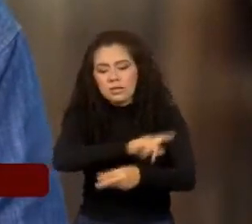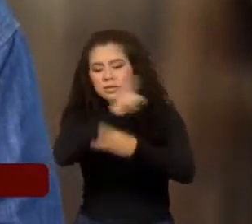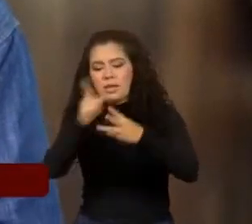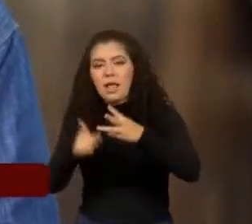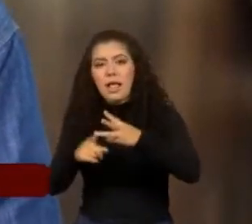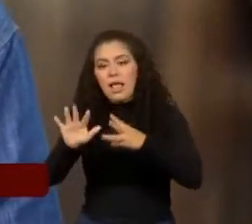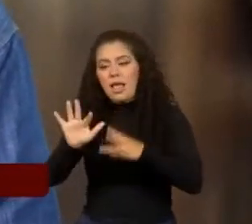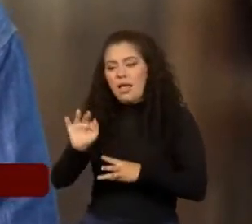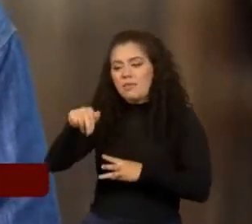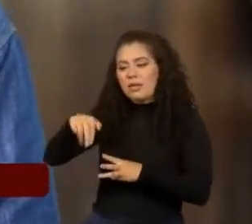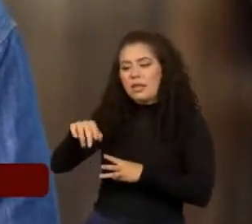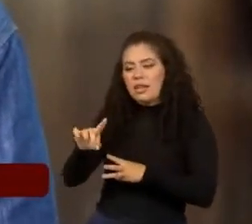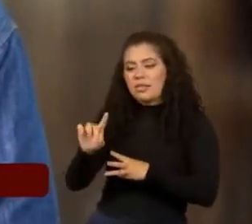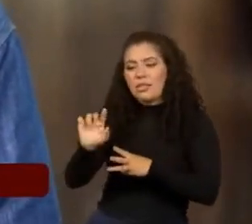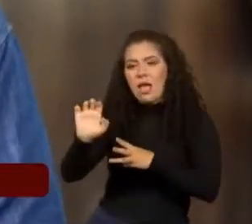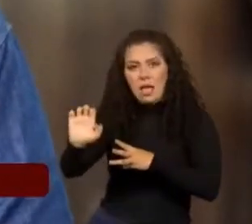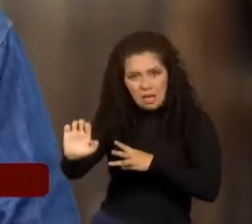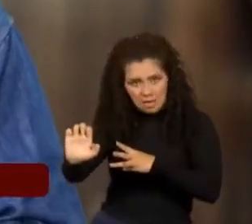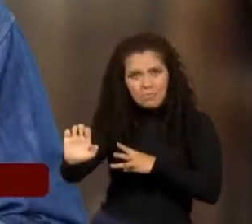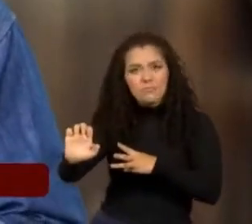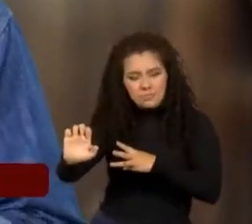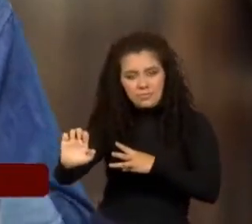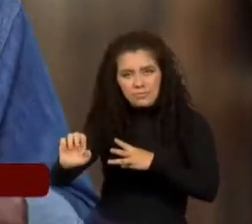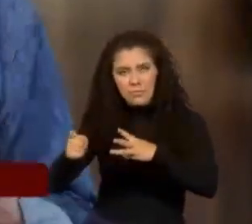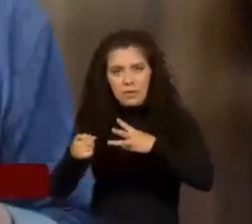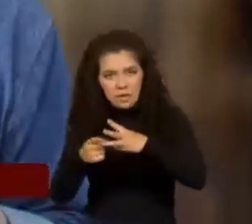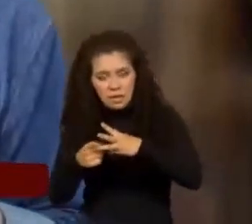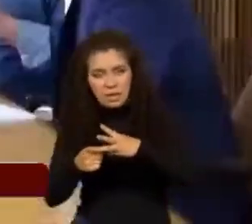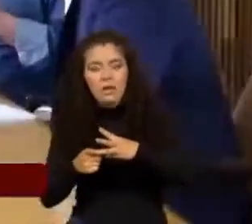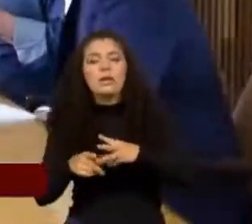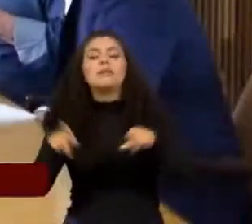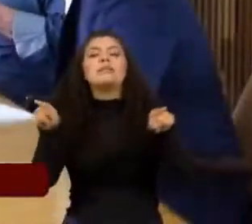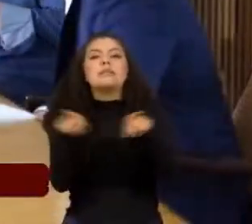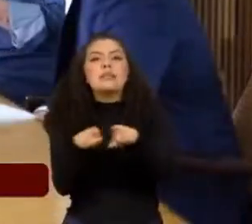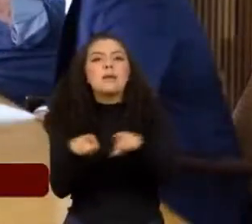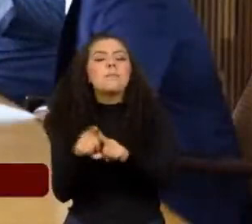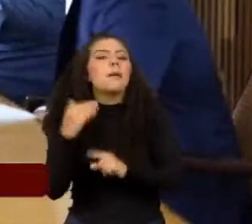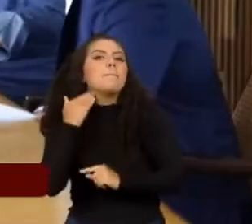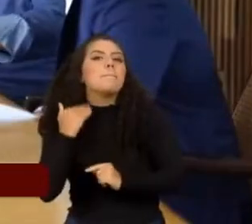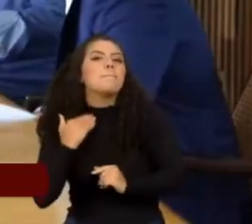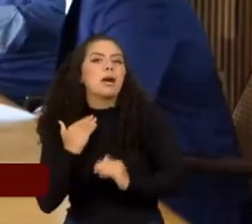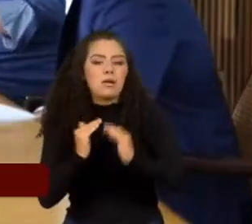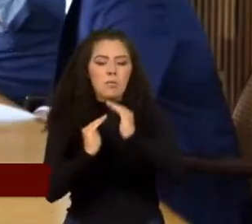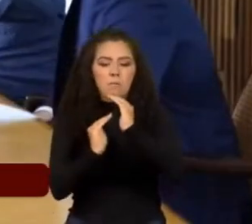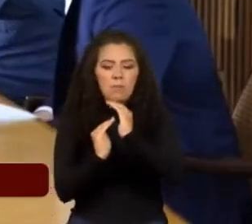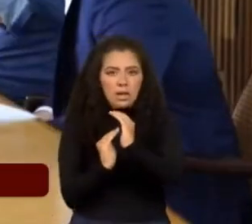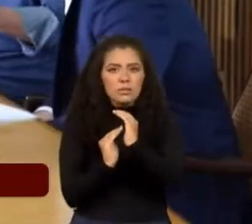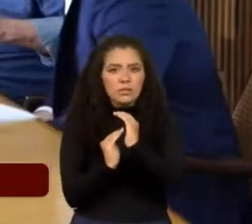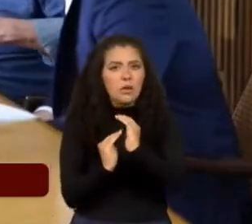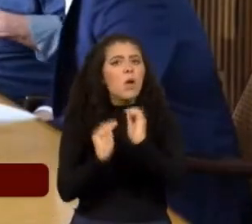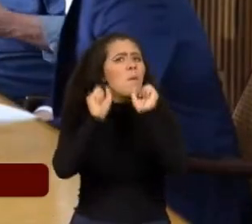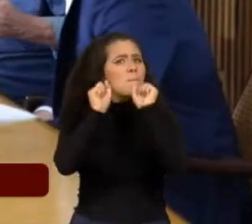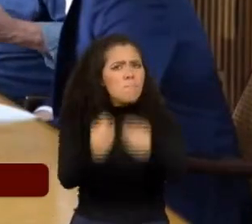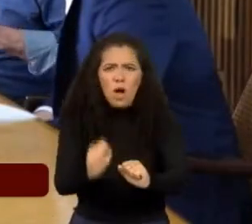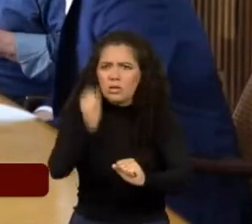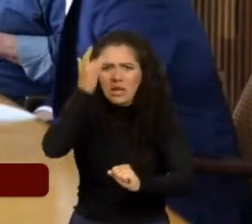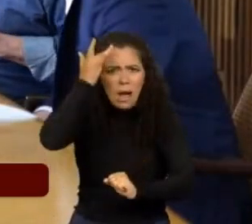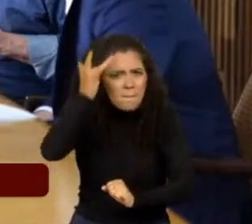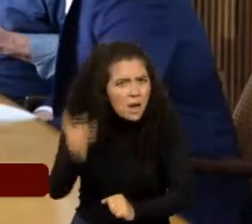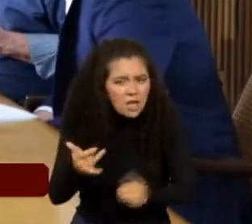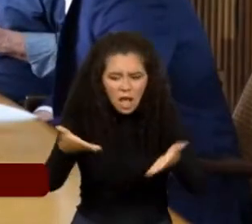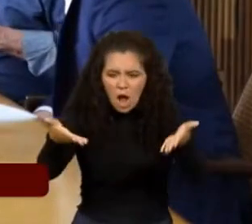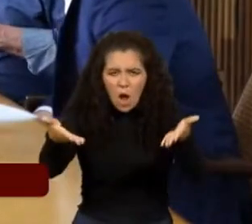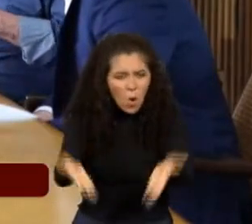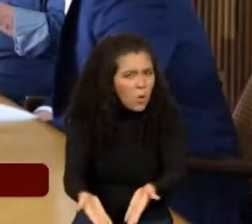Fundo Nacional de Desenvolvimento Educacional, e o Banco do Brasil. Pode procurar a partir de amanhã, a partir de hoje, ou